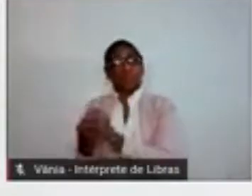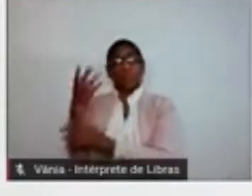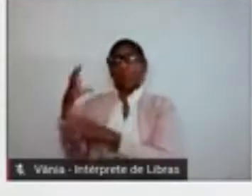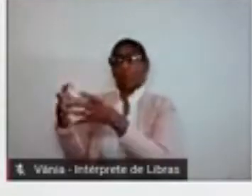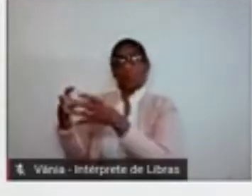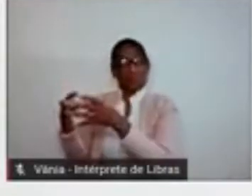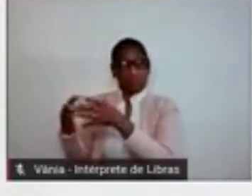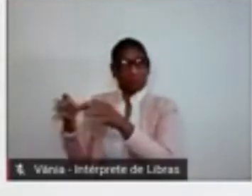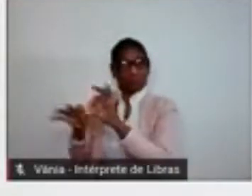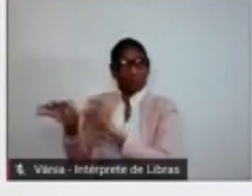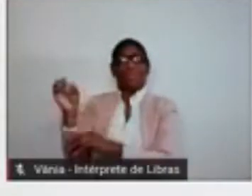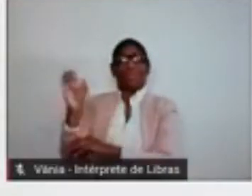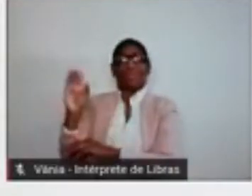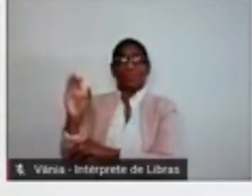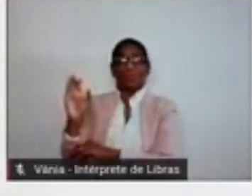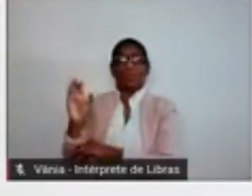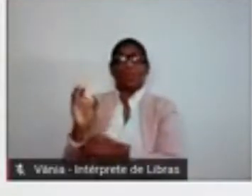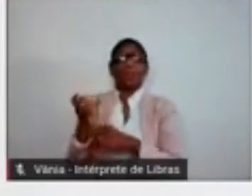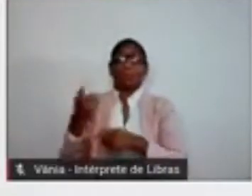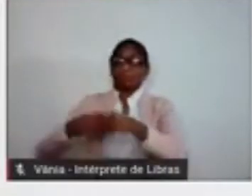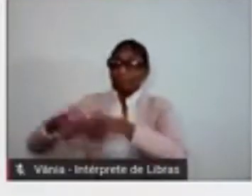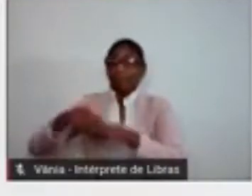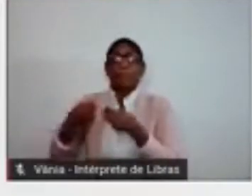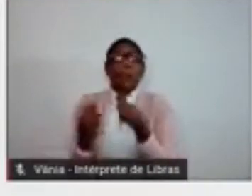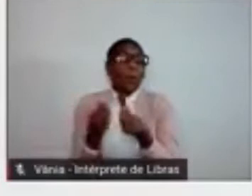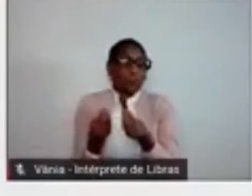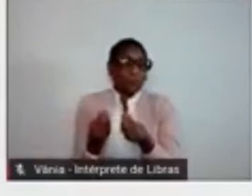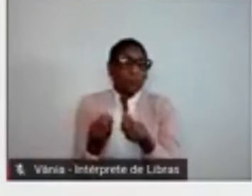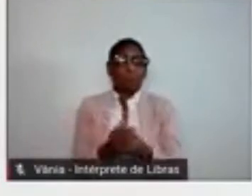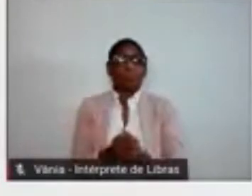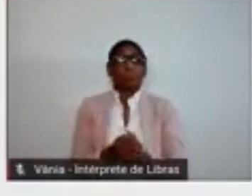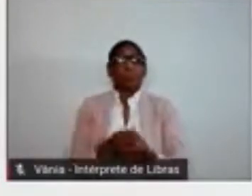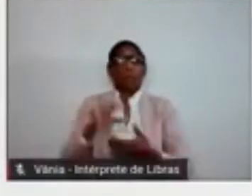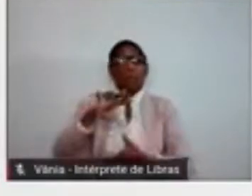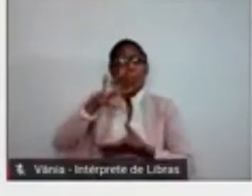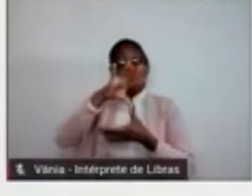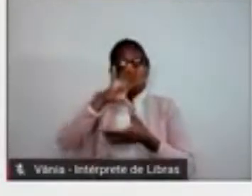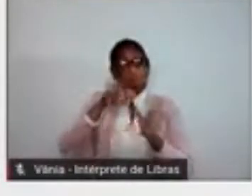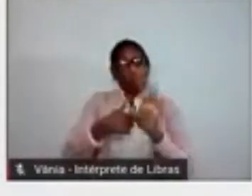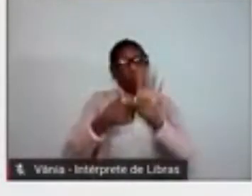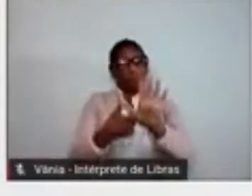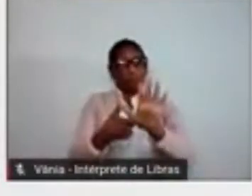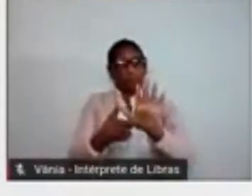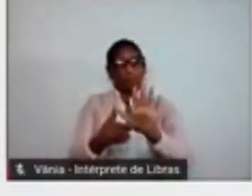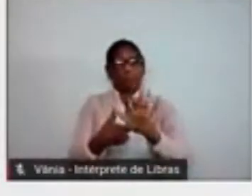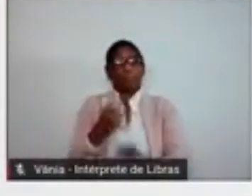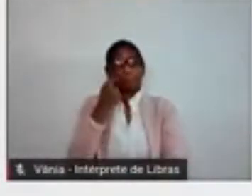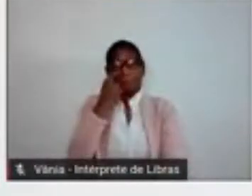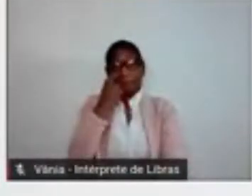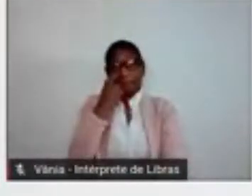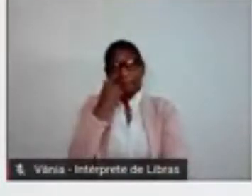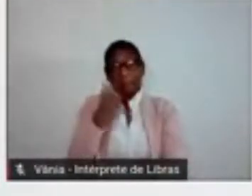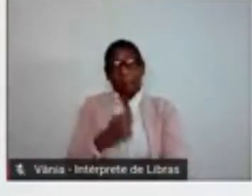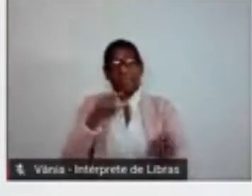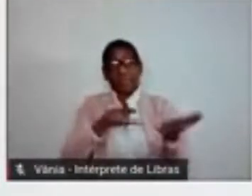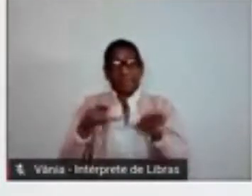as atividades econômicas. Ficamos assim no mapa, então, comparando aqui o que era a